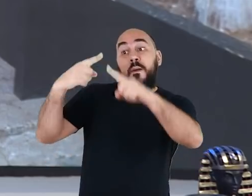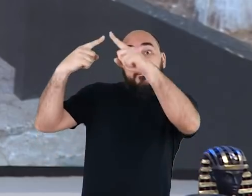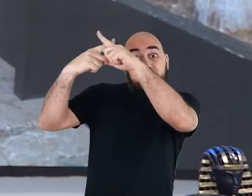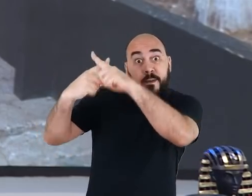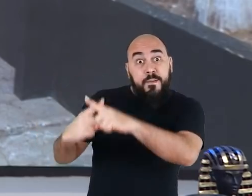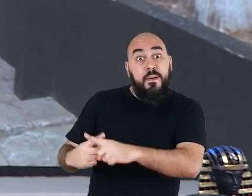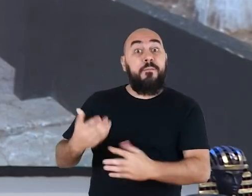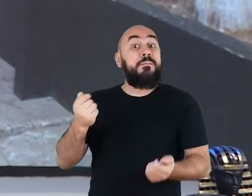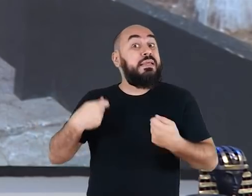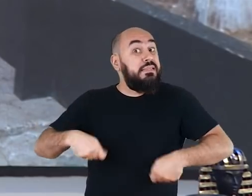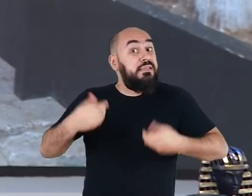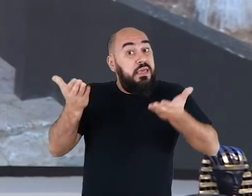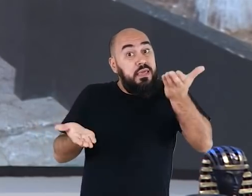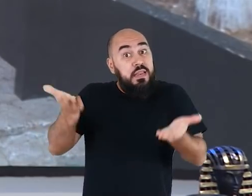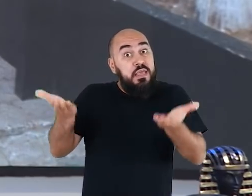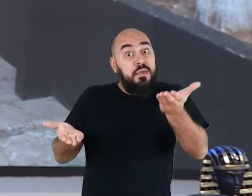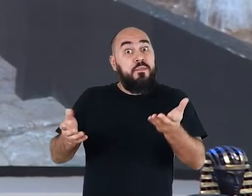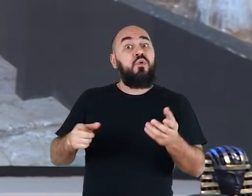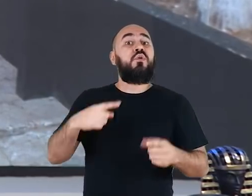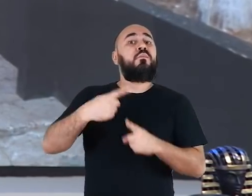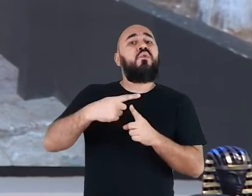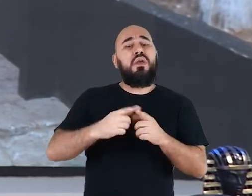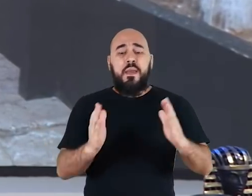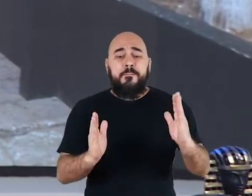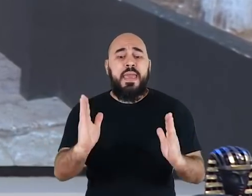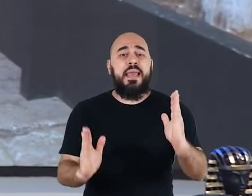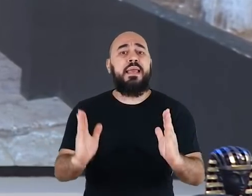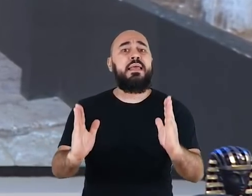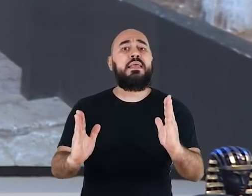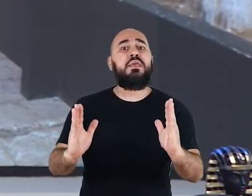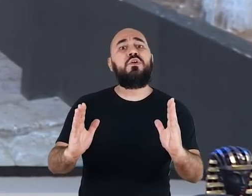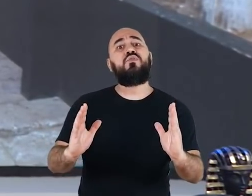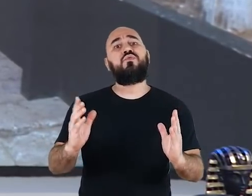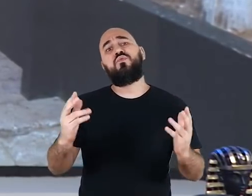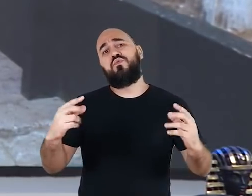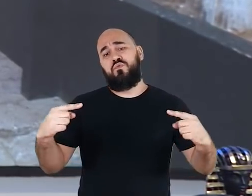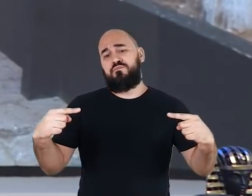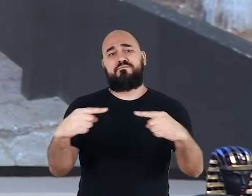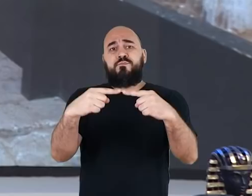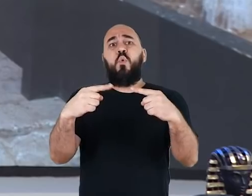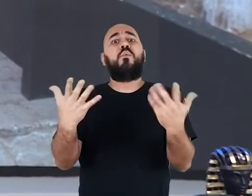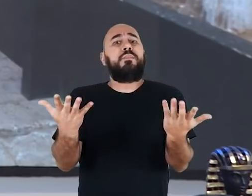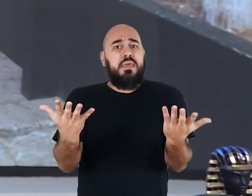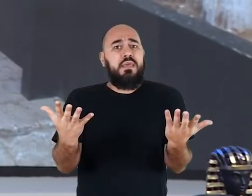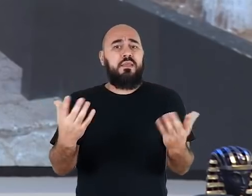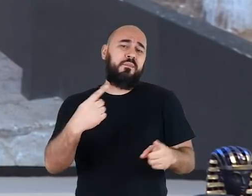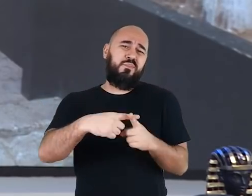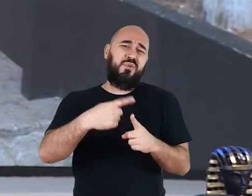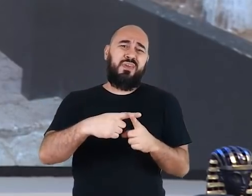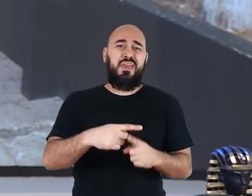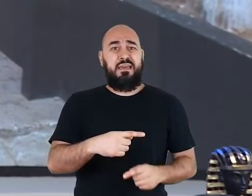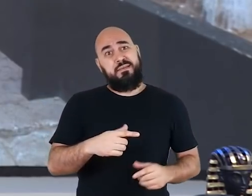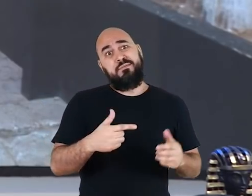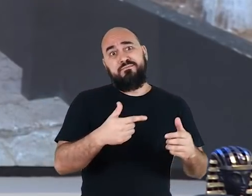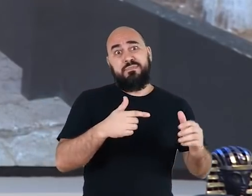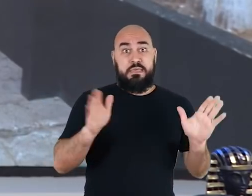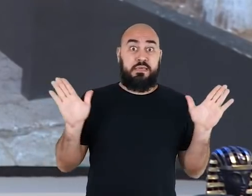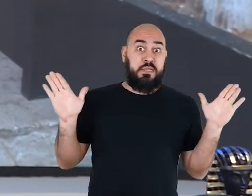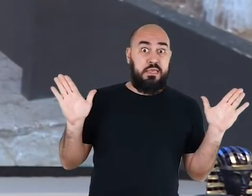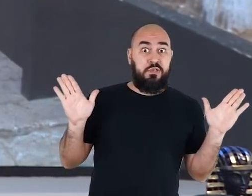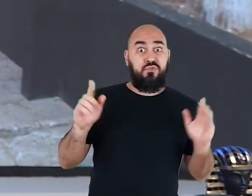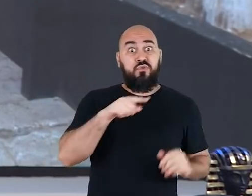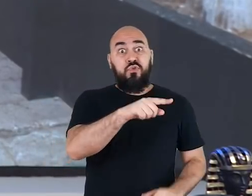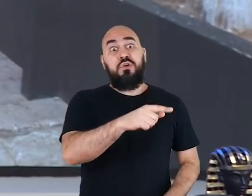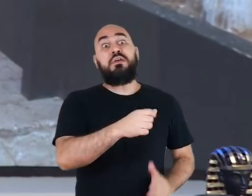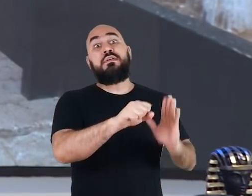monumentos concorrentes que estariam mais ou menos afiados cronologicamente, porque enquanto o Cristo Redentor data